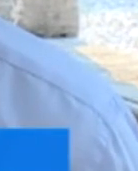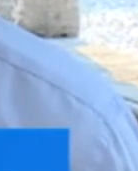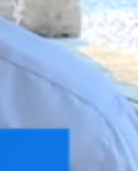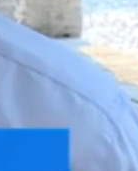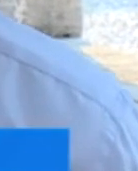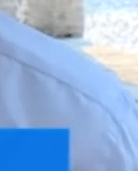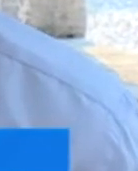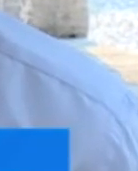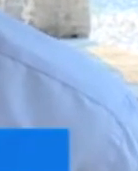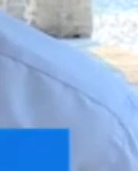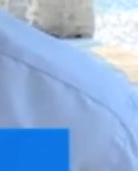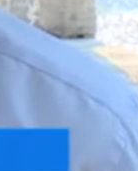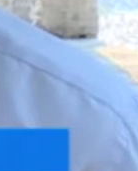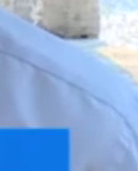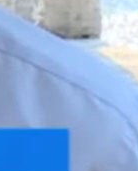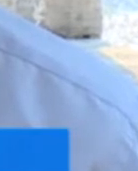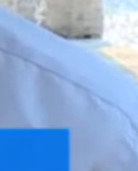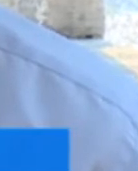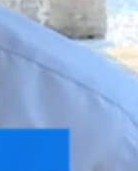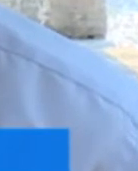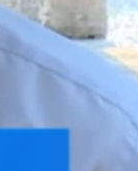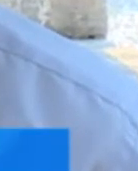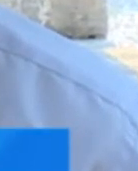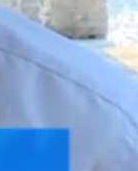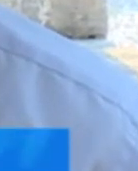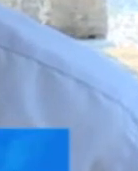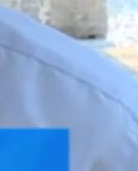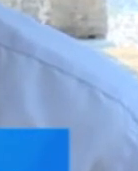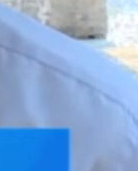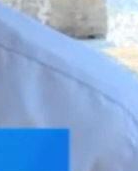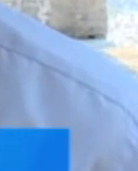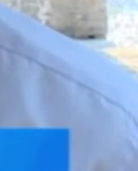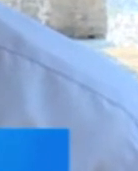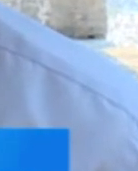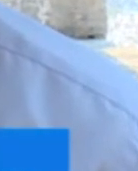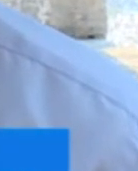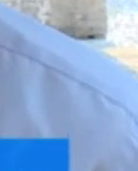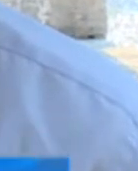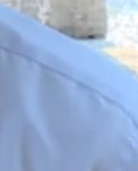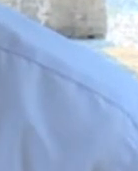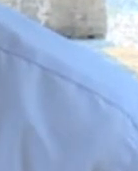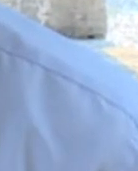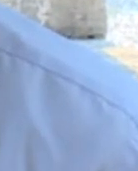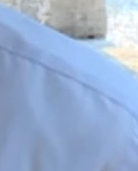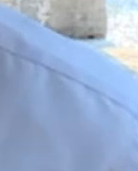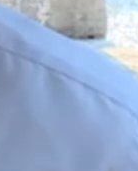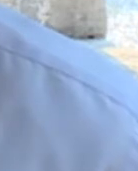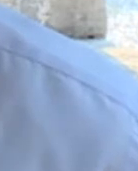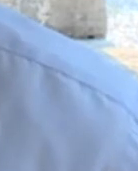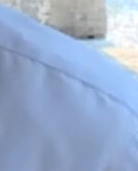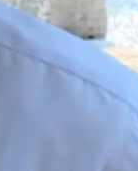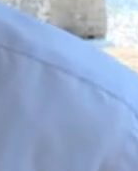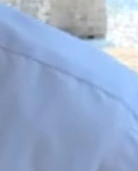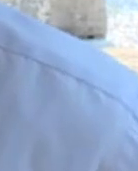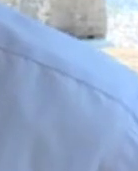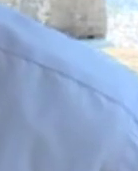por mais trabalho em equipa, mais trabalho em comunidade. Não basta irmos numa direção certa, é preciso irmos todos juntos